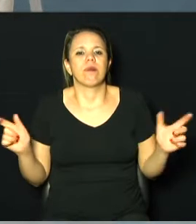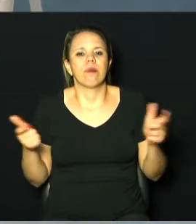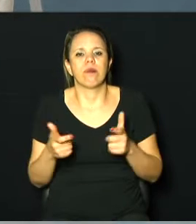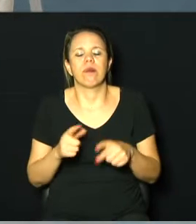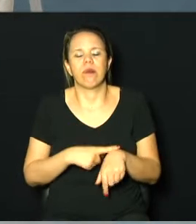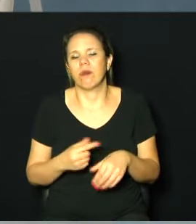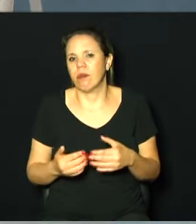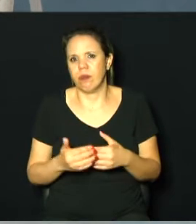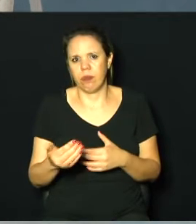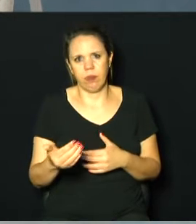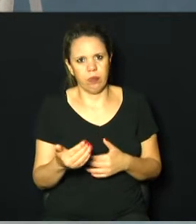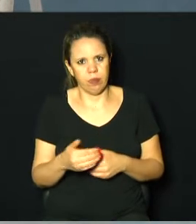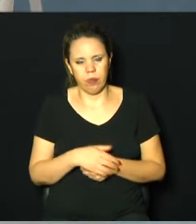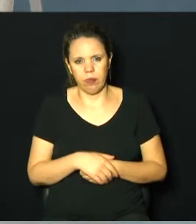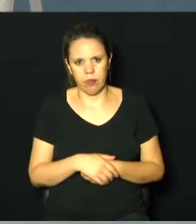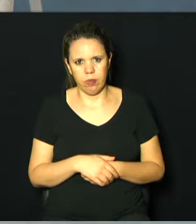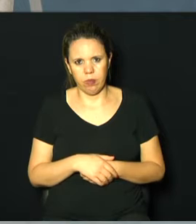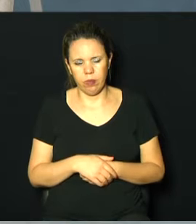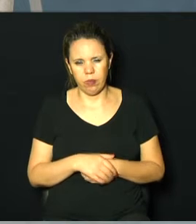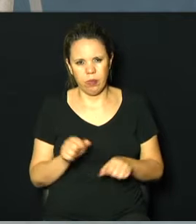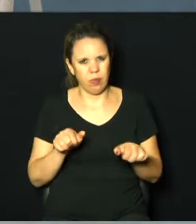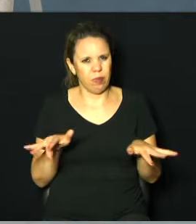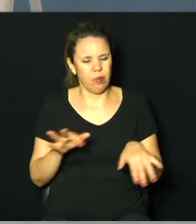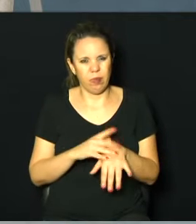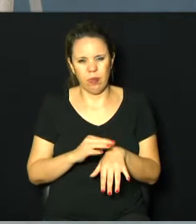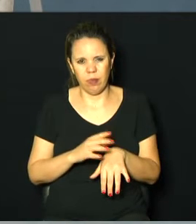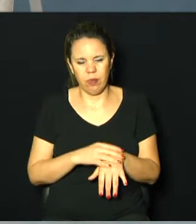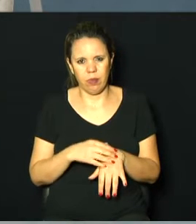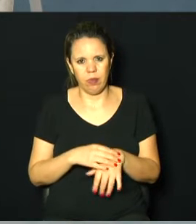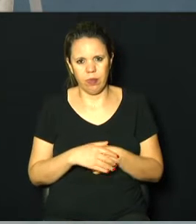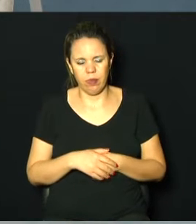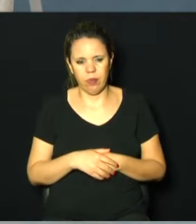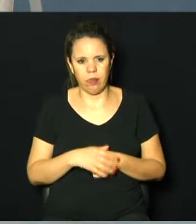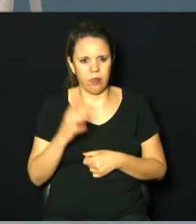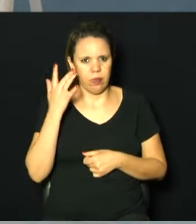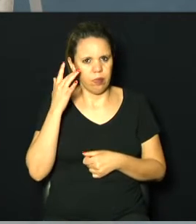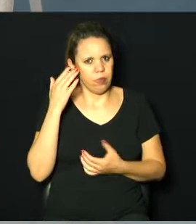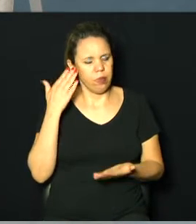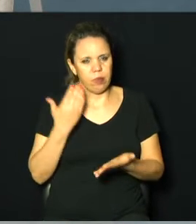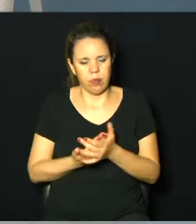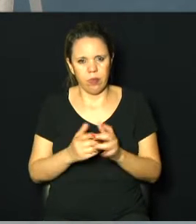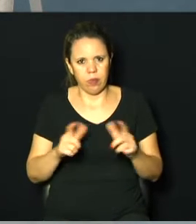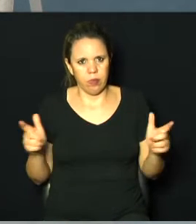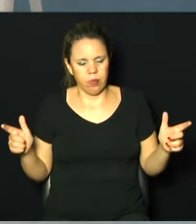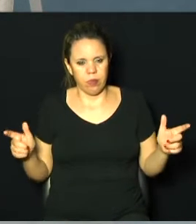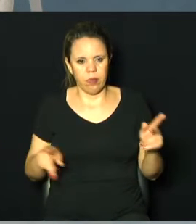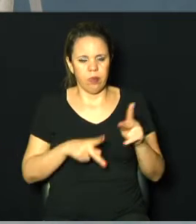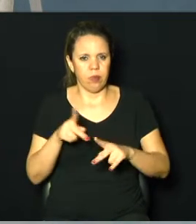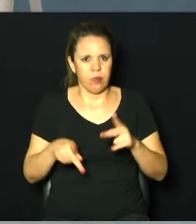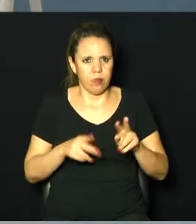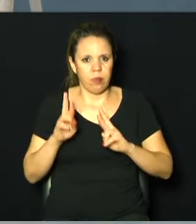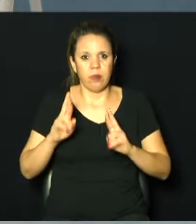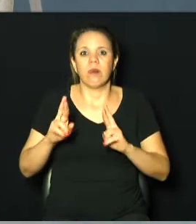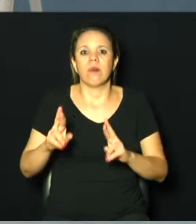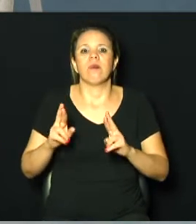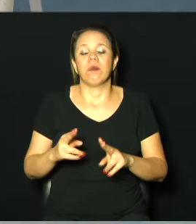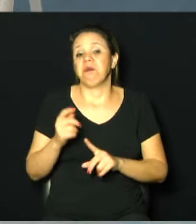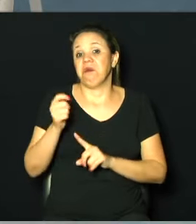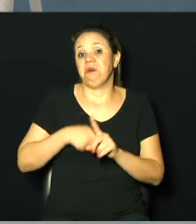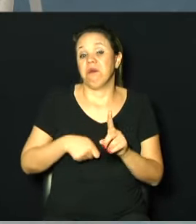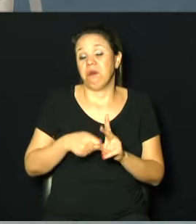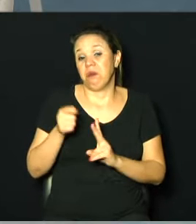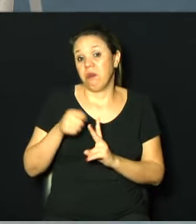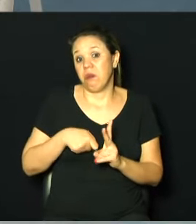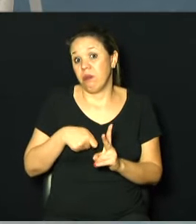com o tempo, e no caso, né, da pandemia, acredito que a maioria esperava que fosse